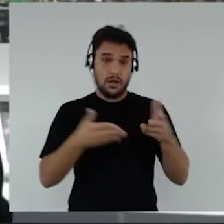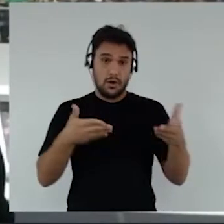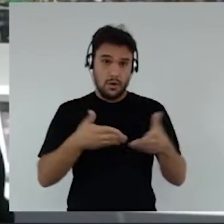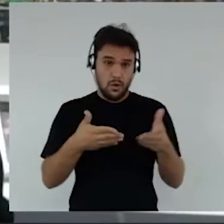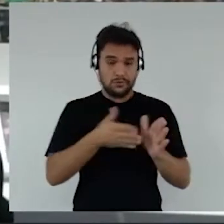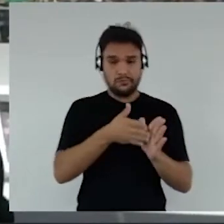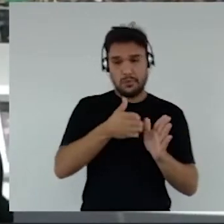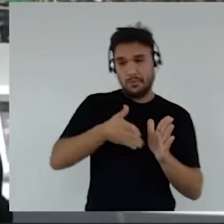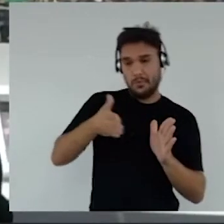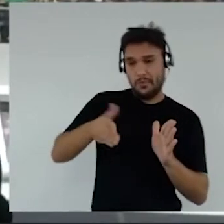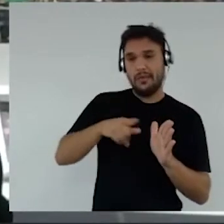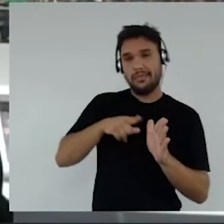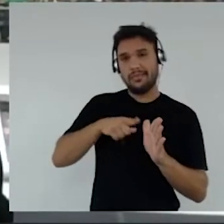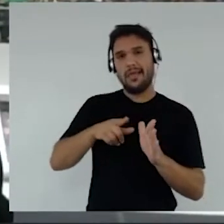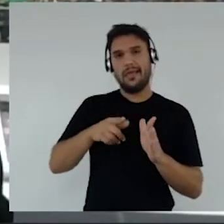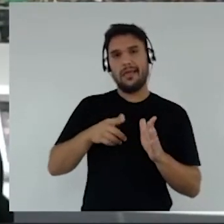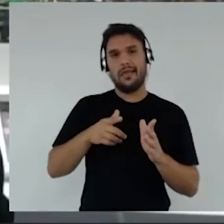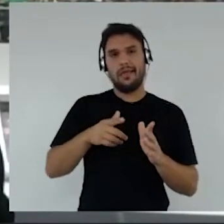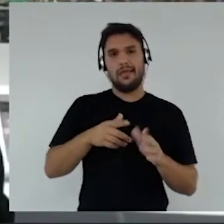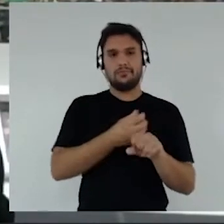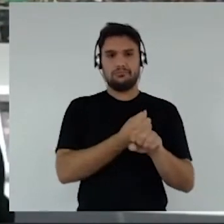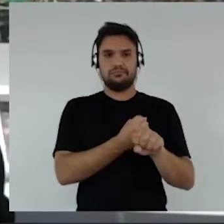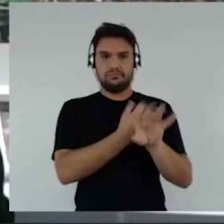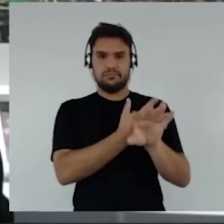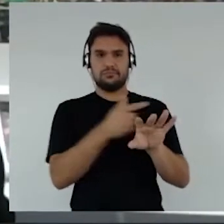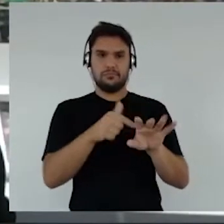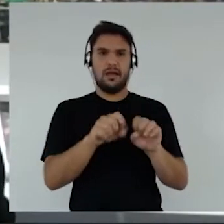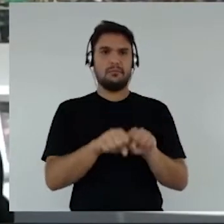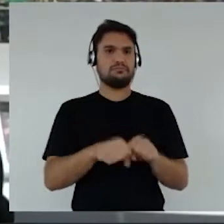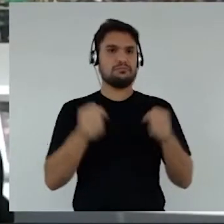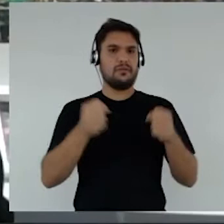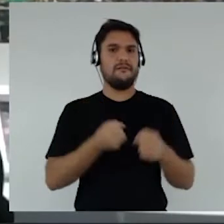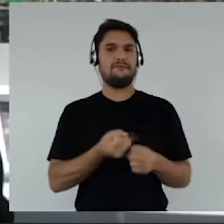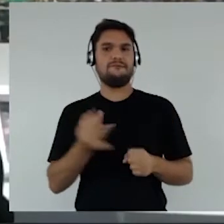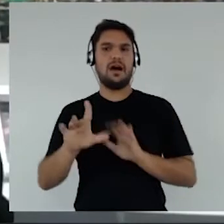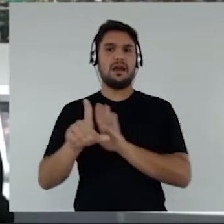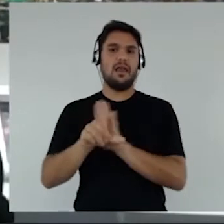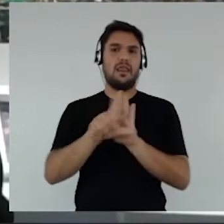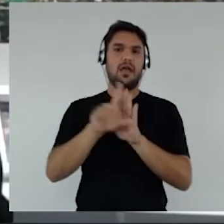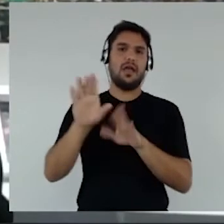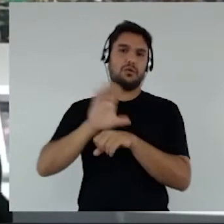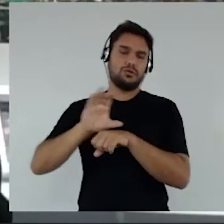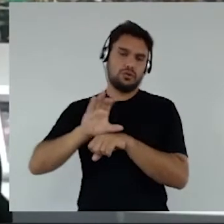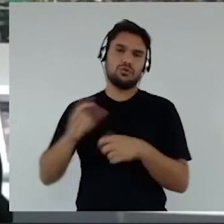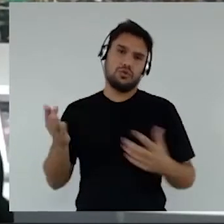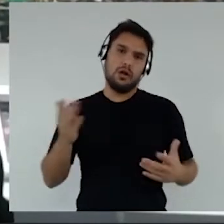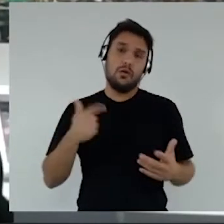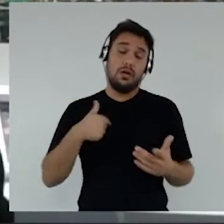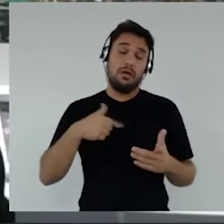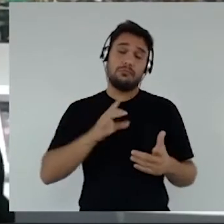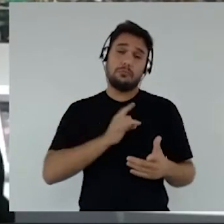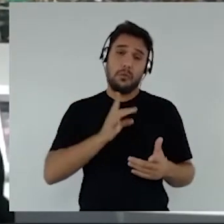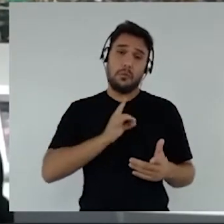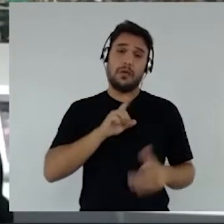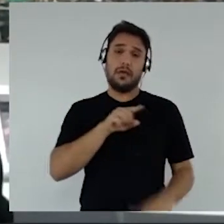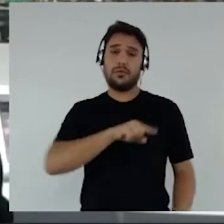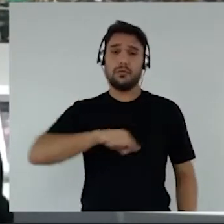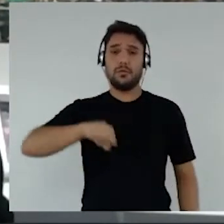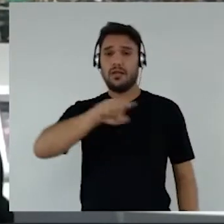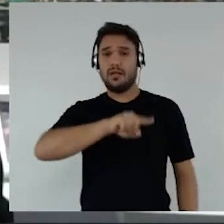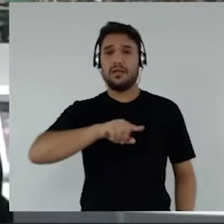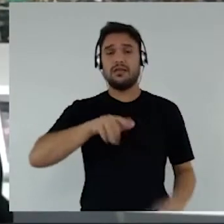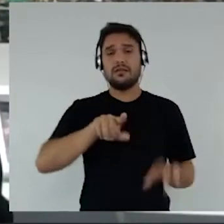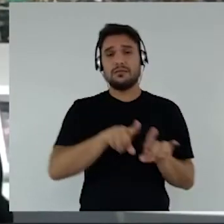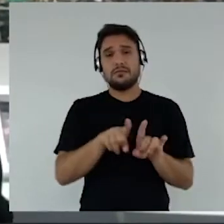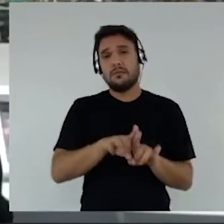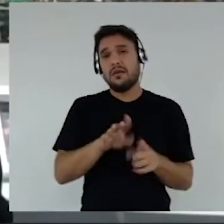reúne considerável chance de violação de muitos preceitos constitucionais e temo muito que se tem que fazer